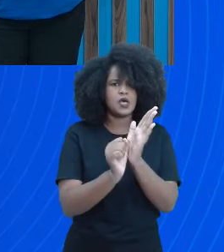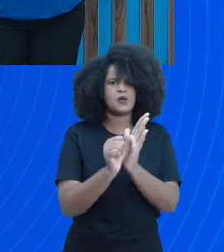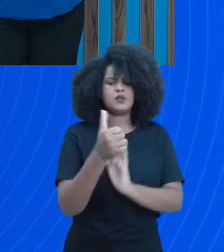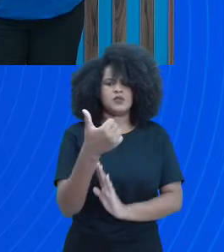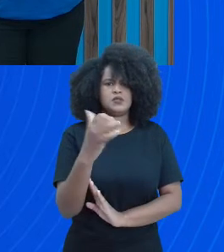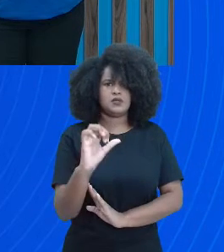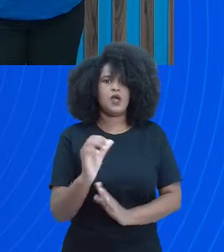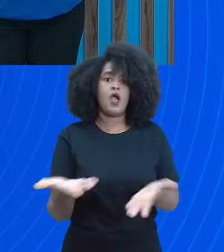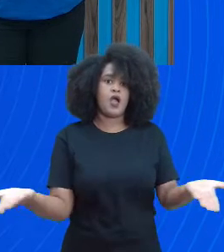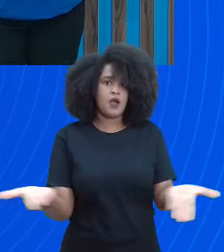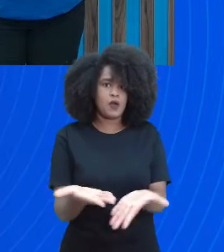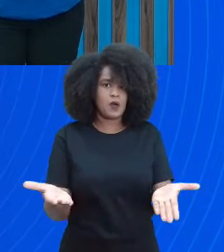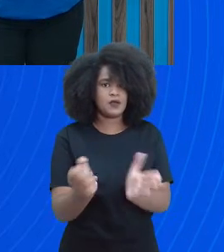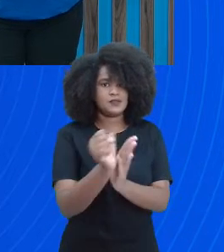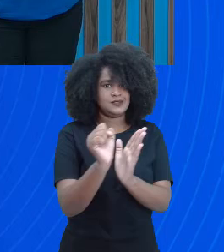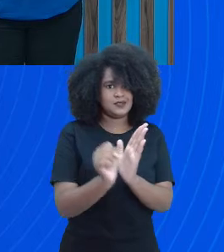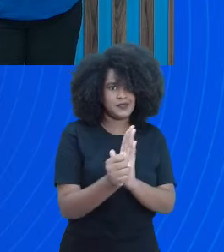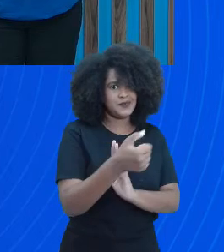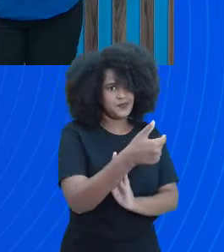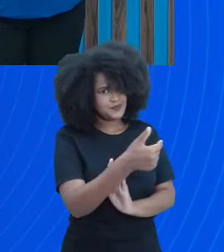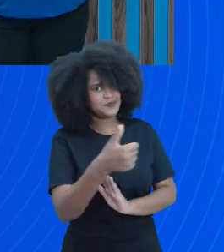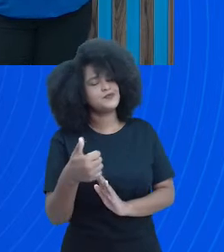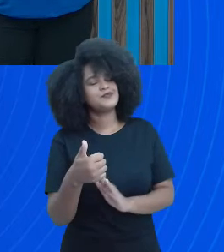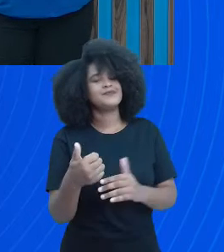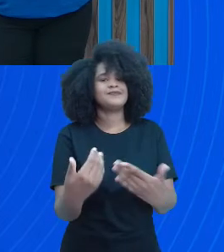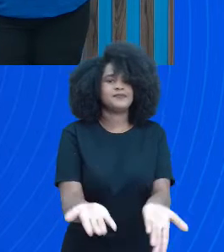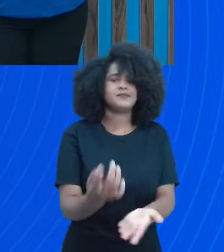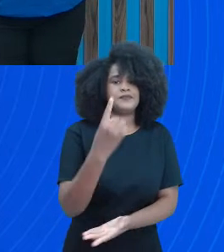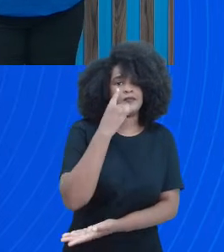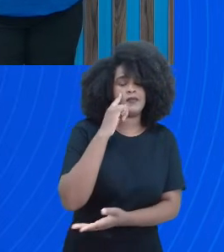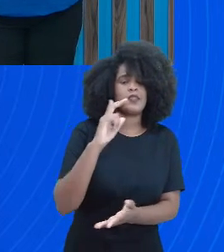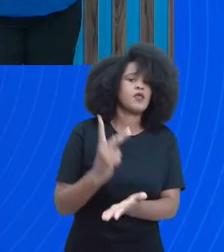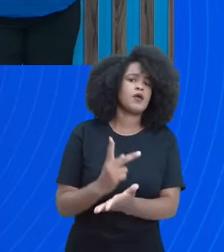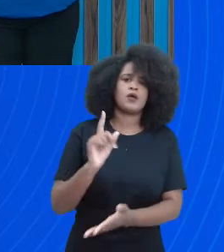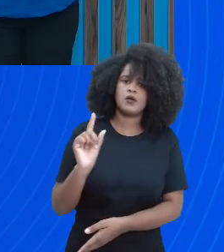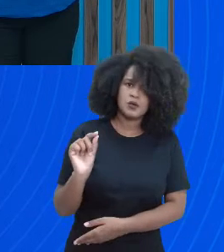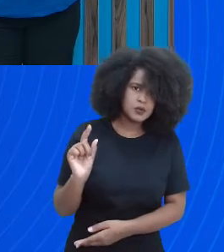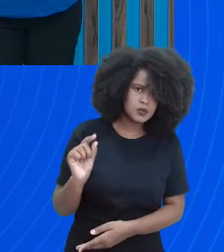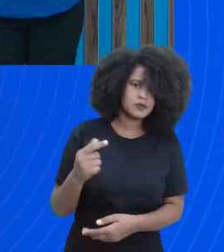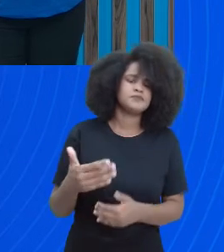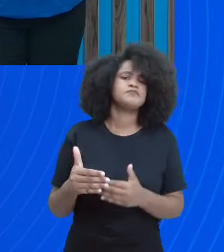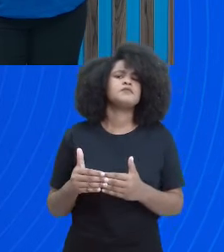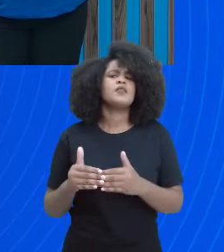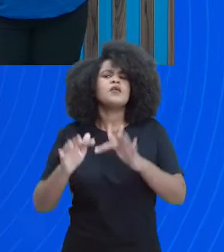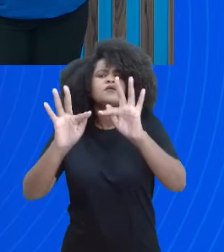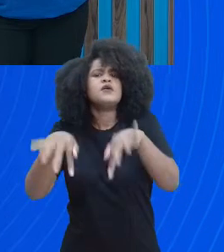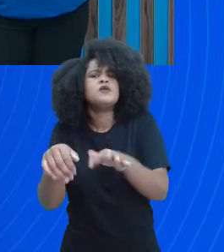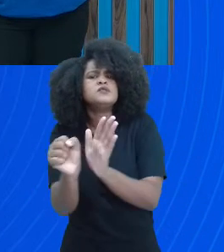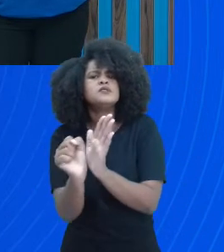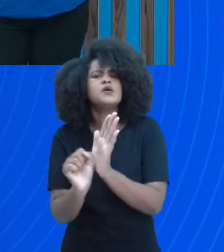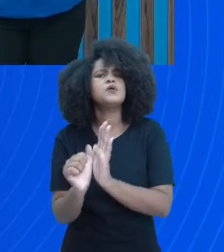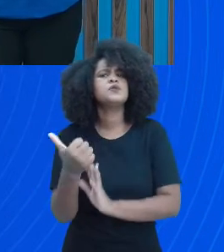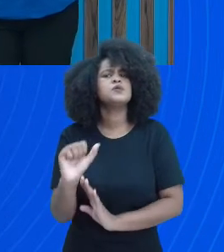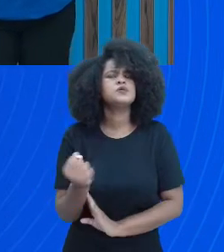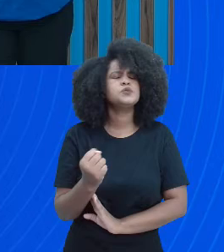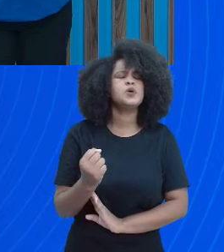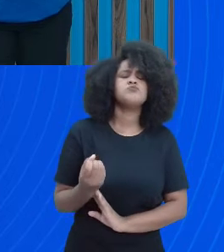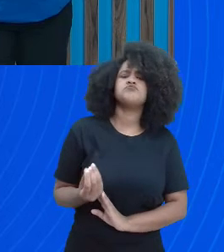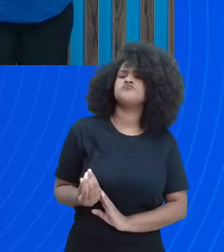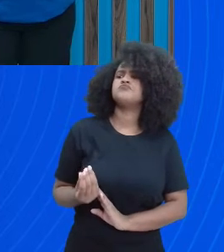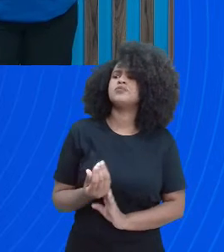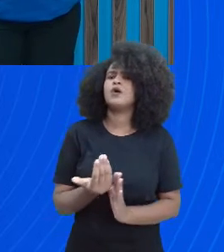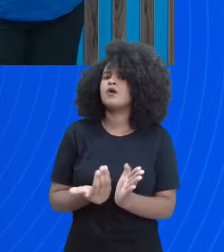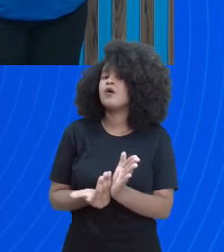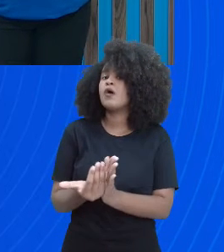XIX, estamos no século XXI. E aí, o que aconteceu? No finalzinho do século XVIII, já começou a